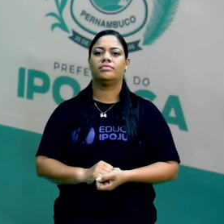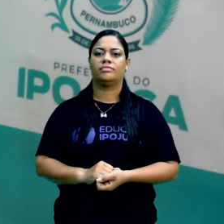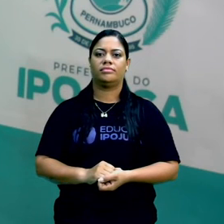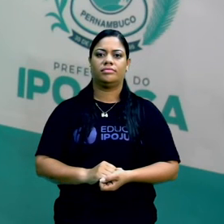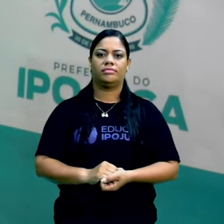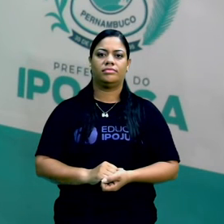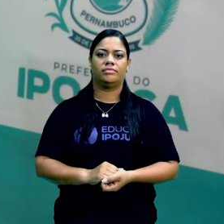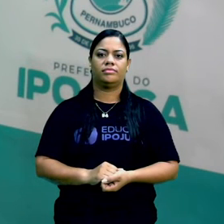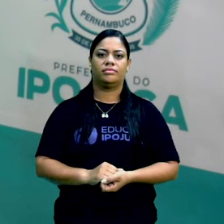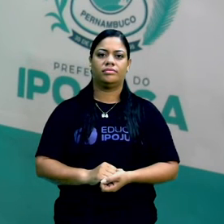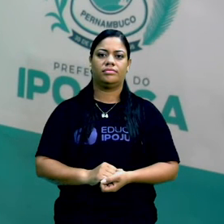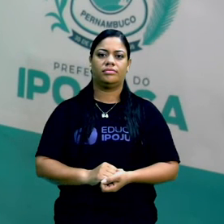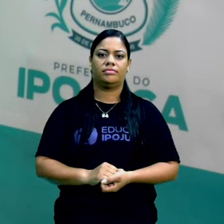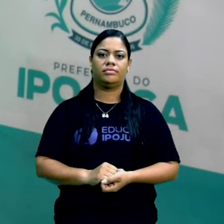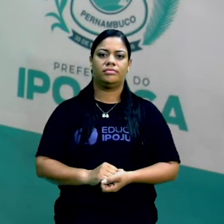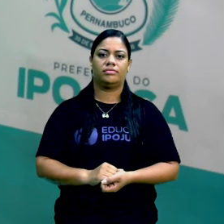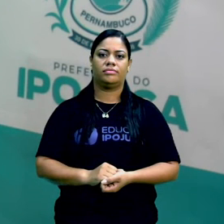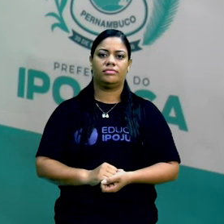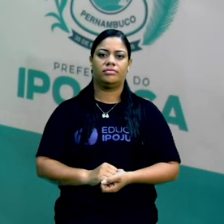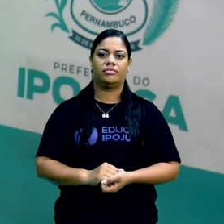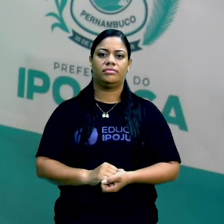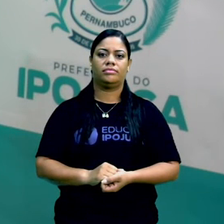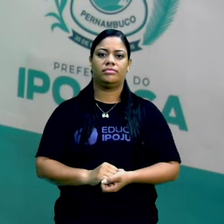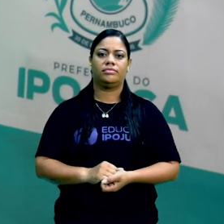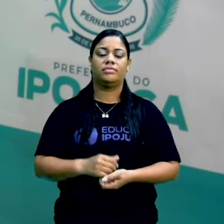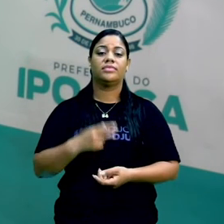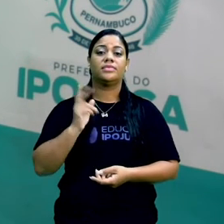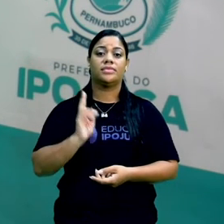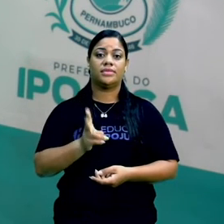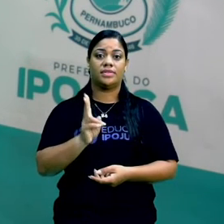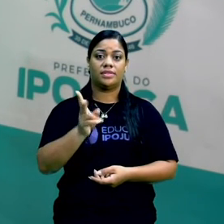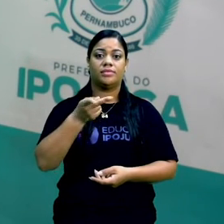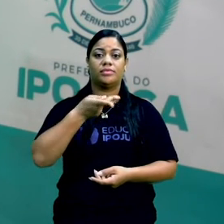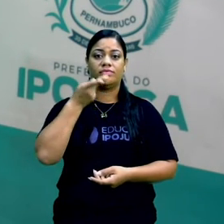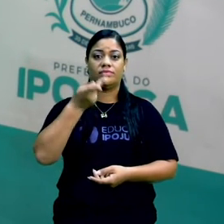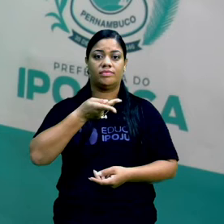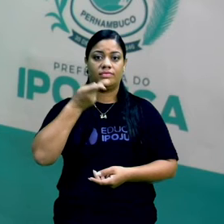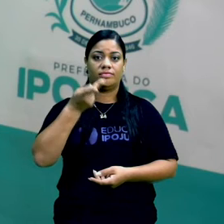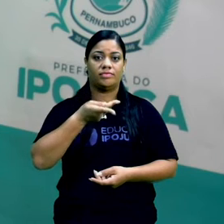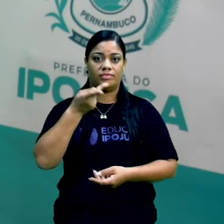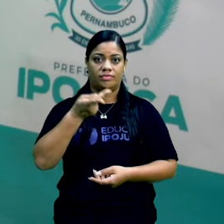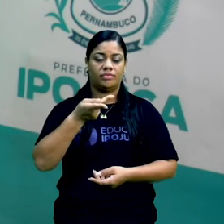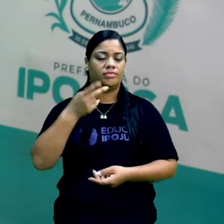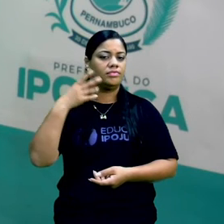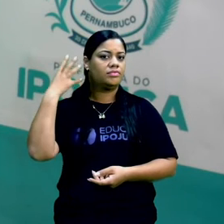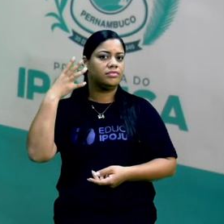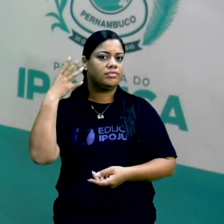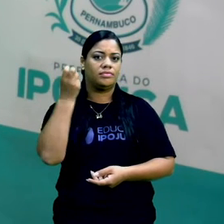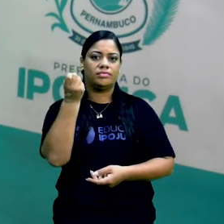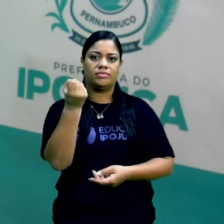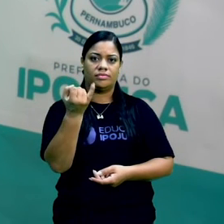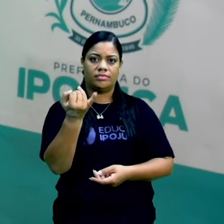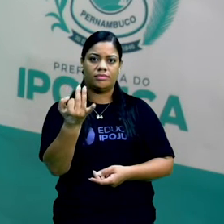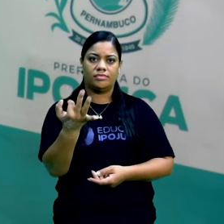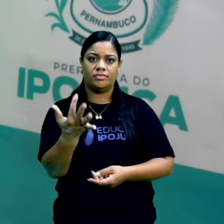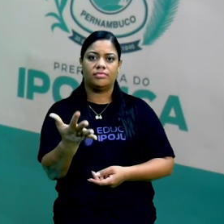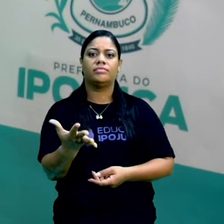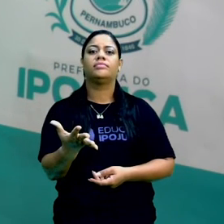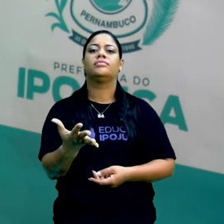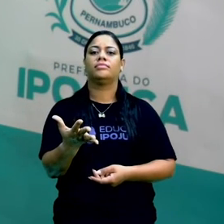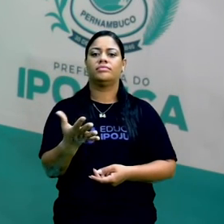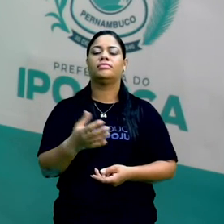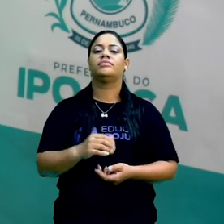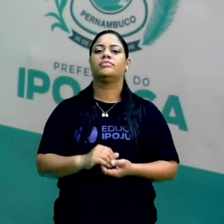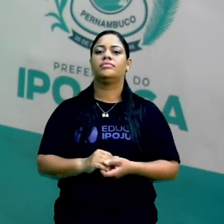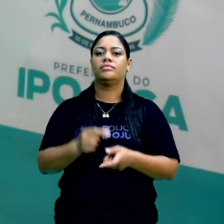Tocando, tocando a cada vez que abrir a boca. E aquela quantidade de toque na mão é a